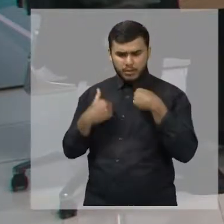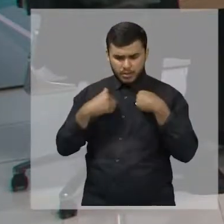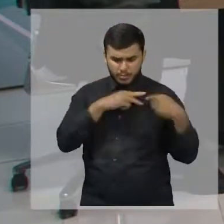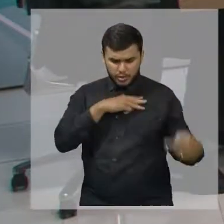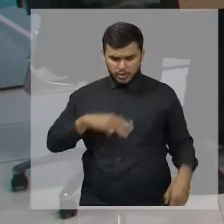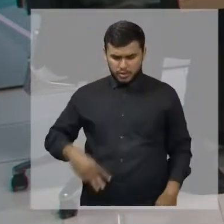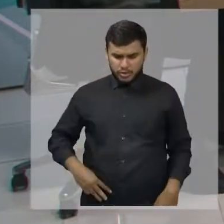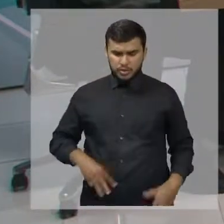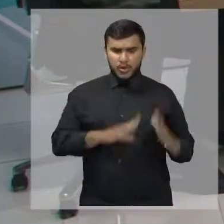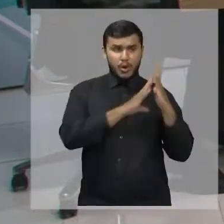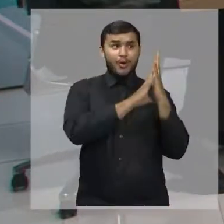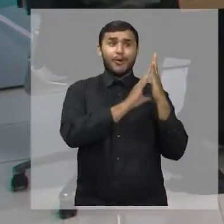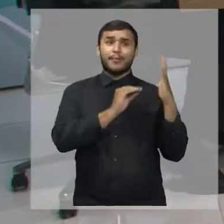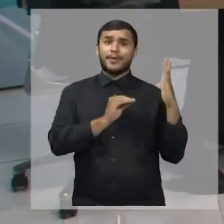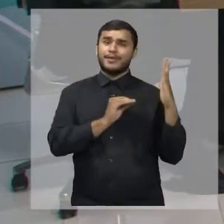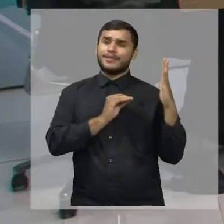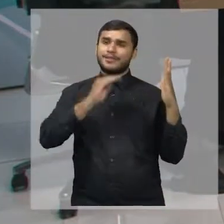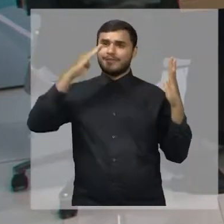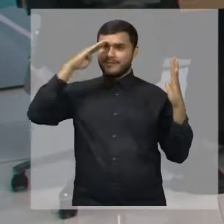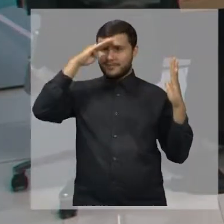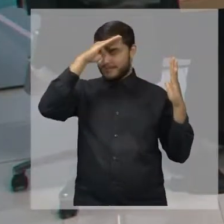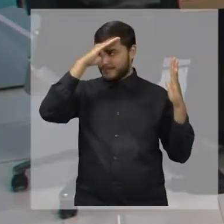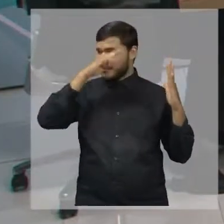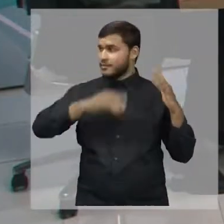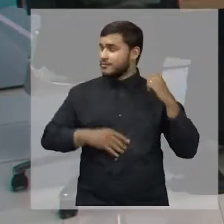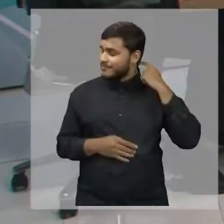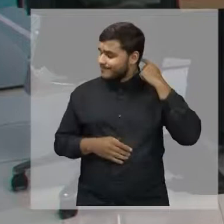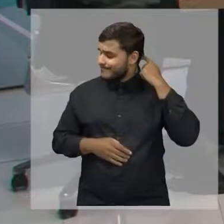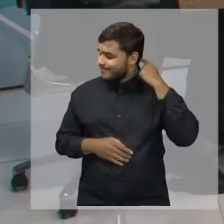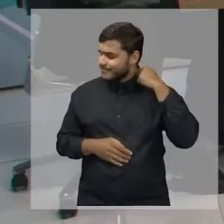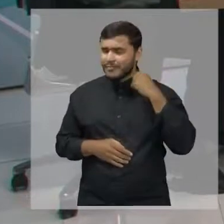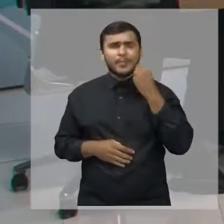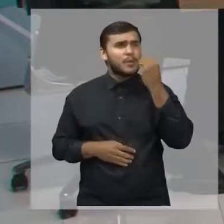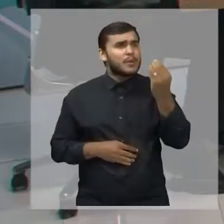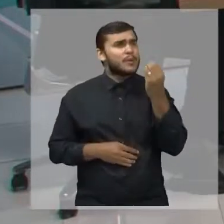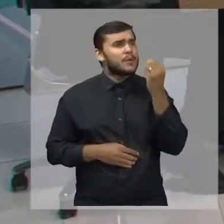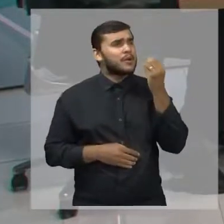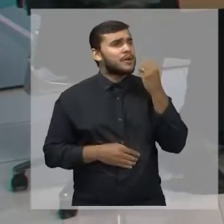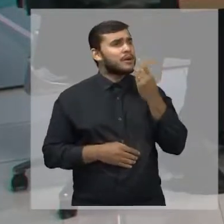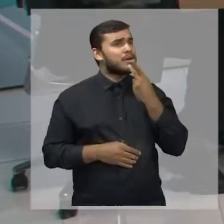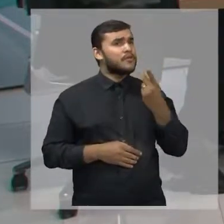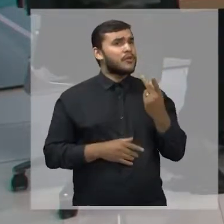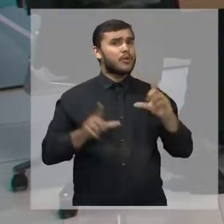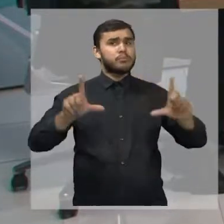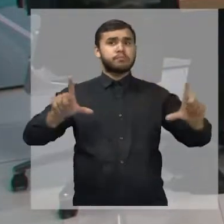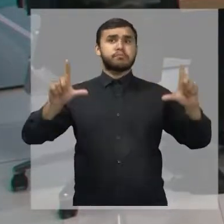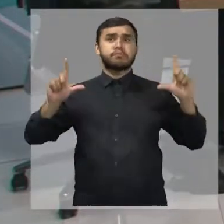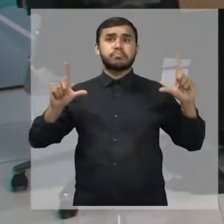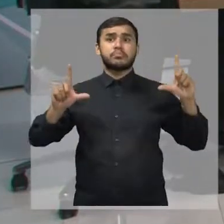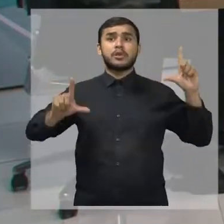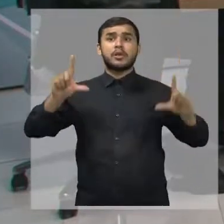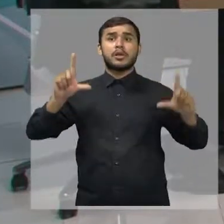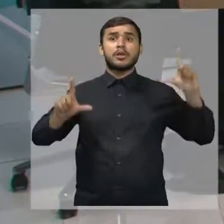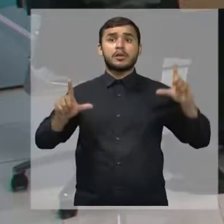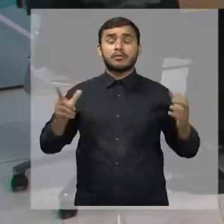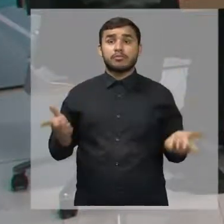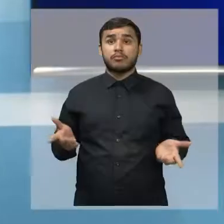também... mas ele foi em rede nacional, né? É diferente do comentário. O chefe fez em rede mundial.